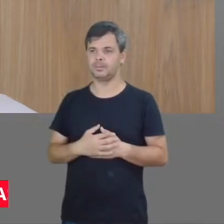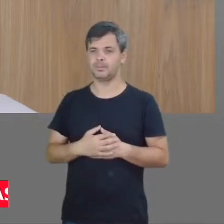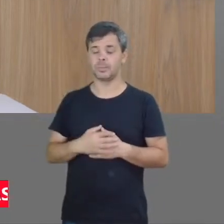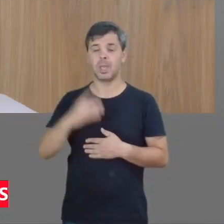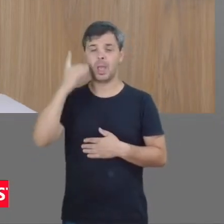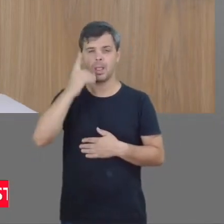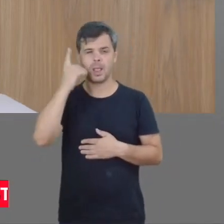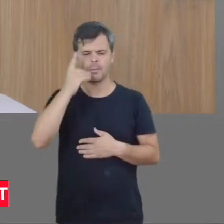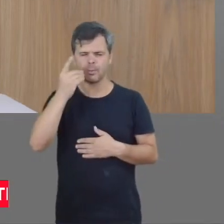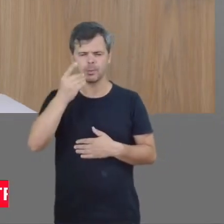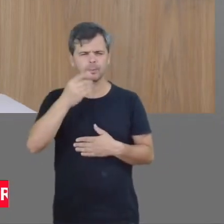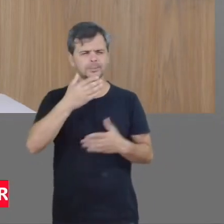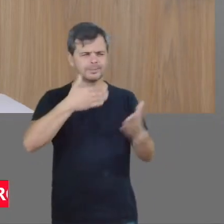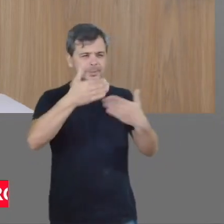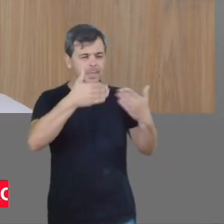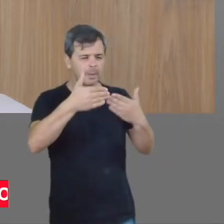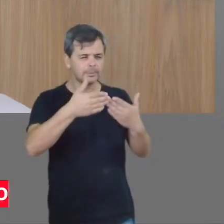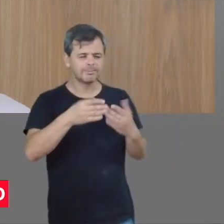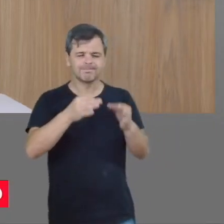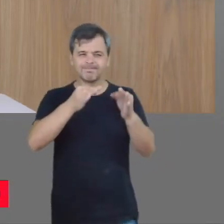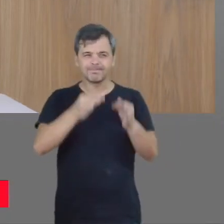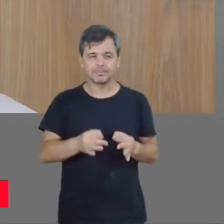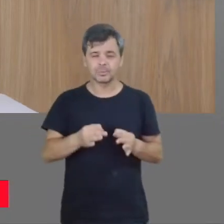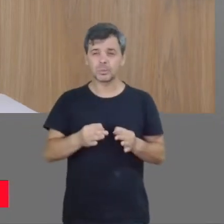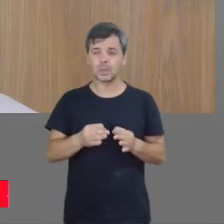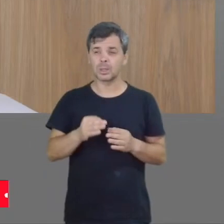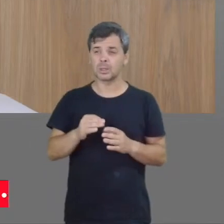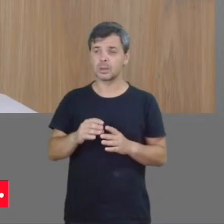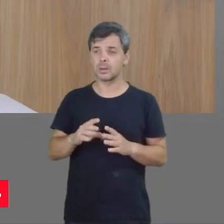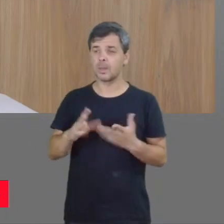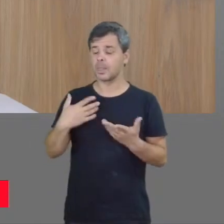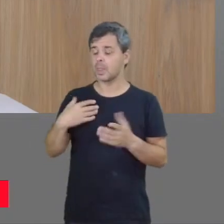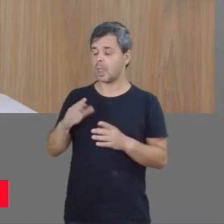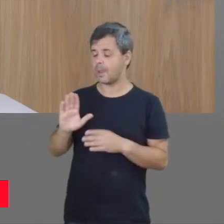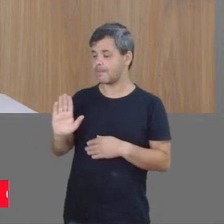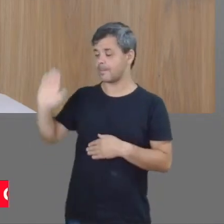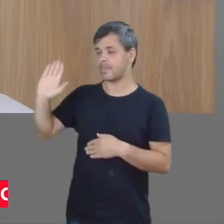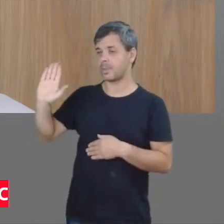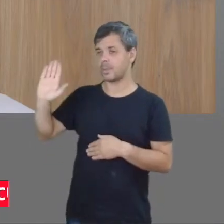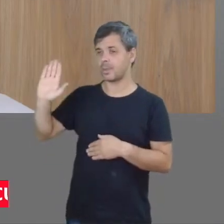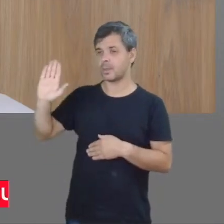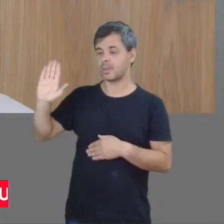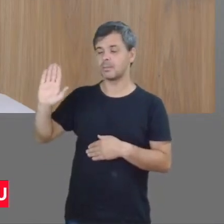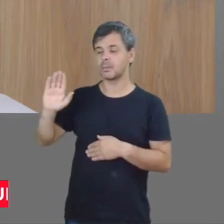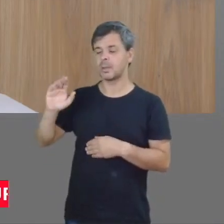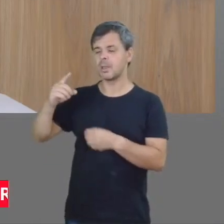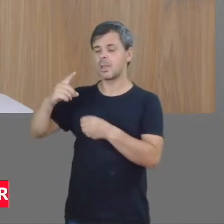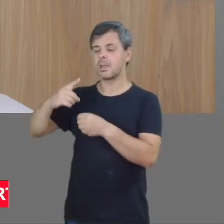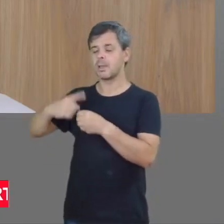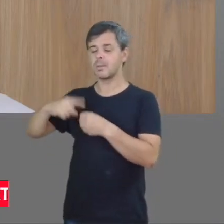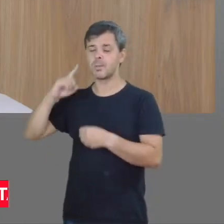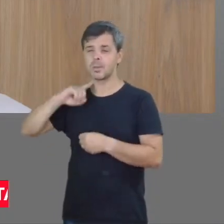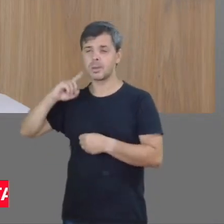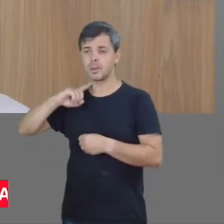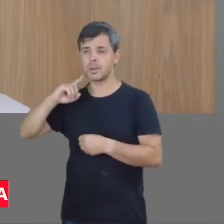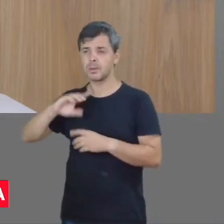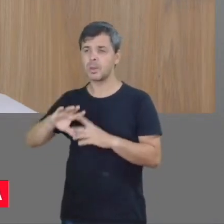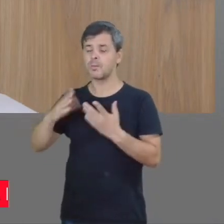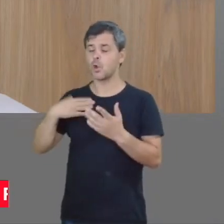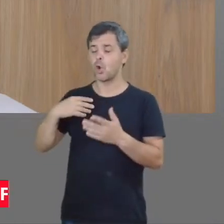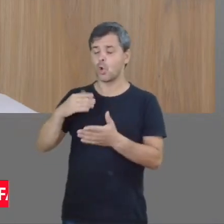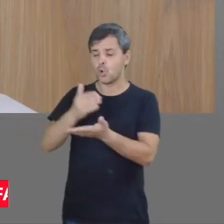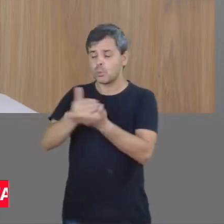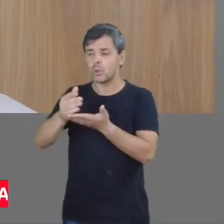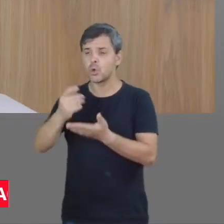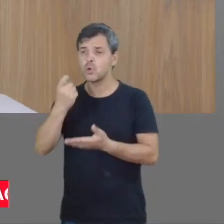Deputada, vamos começar falando justamente desses eventos de lançamento aí em Minas Gerais, que foram incríveis, né? Começou na